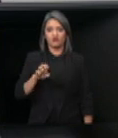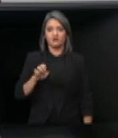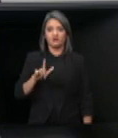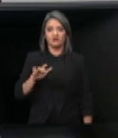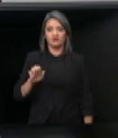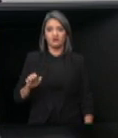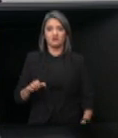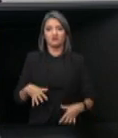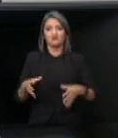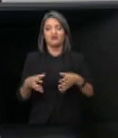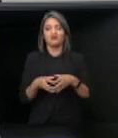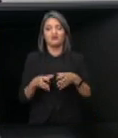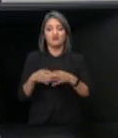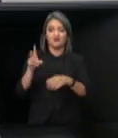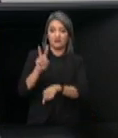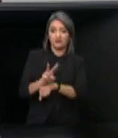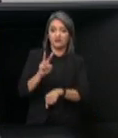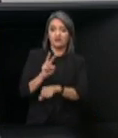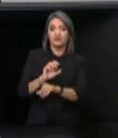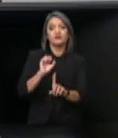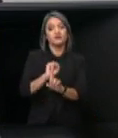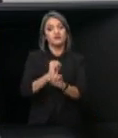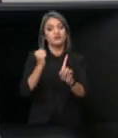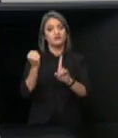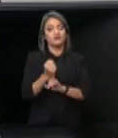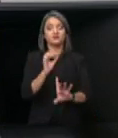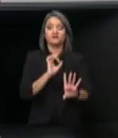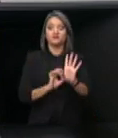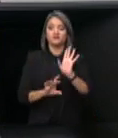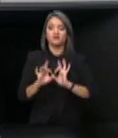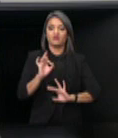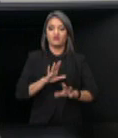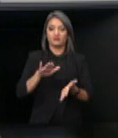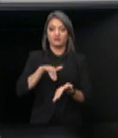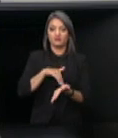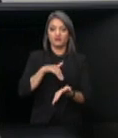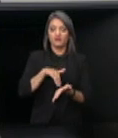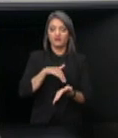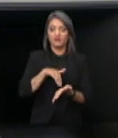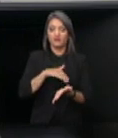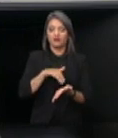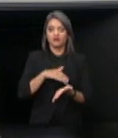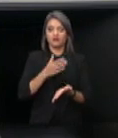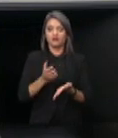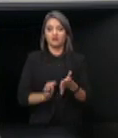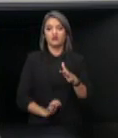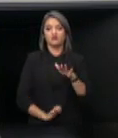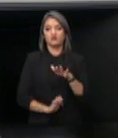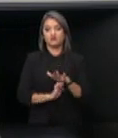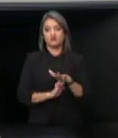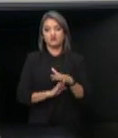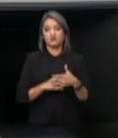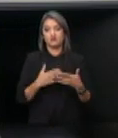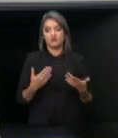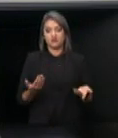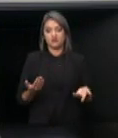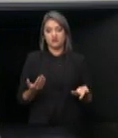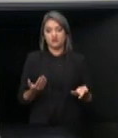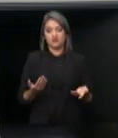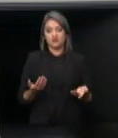departamento de proteção social da Secretaria de Estado e aqui falhou